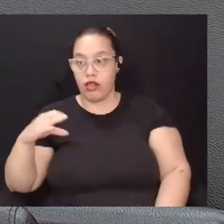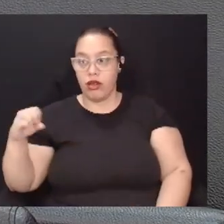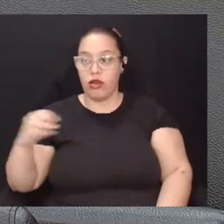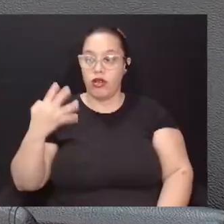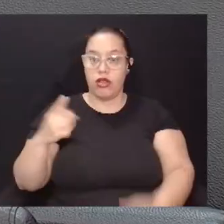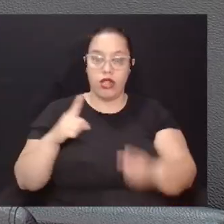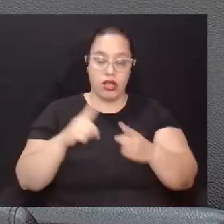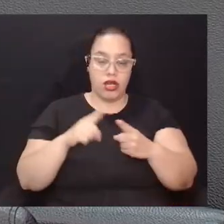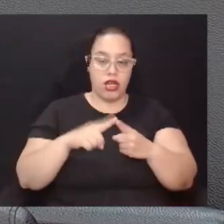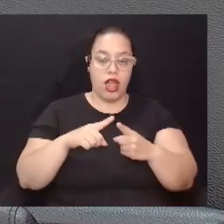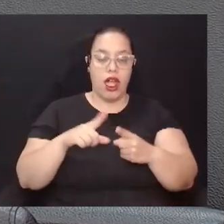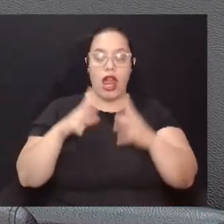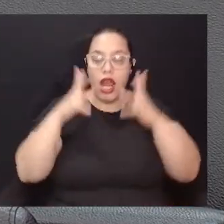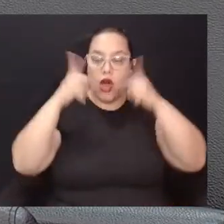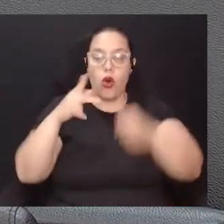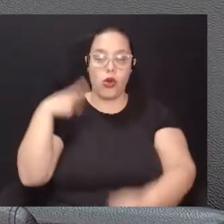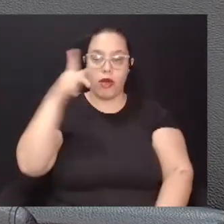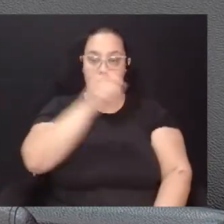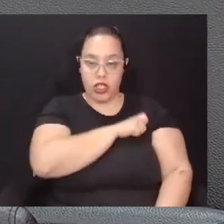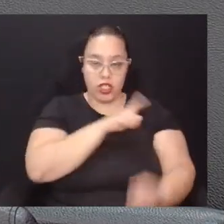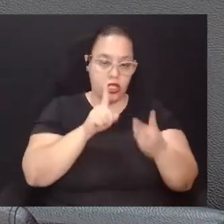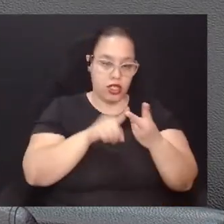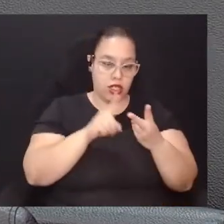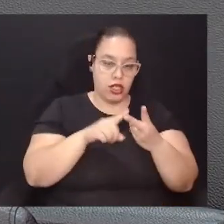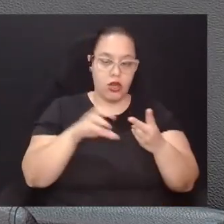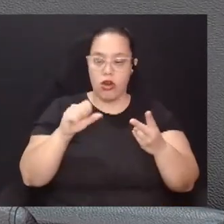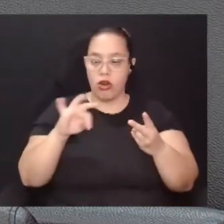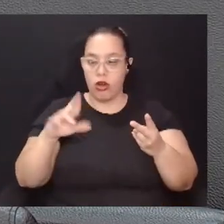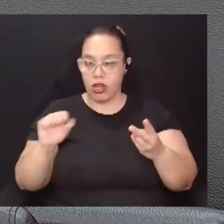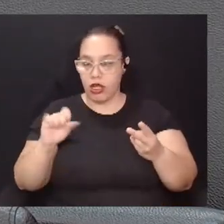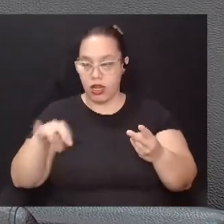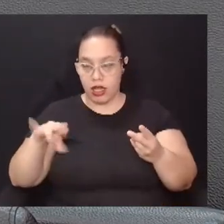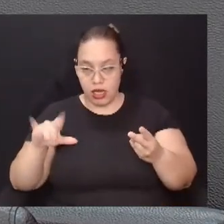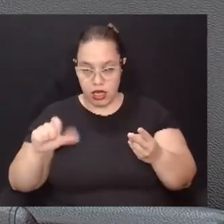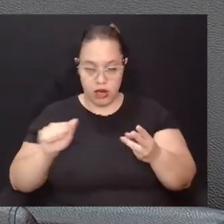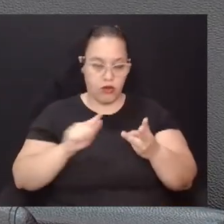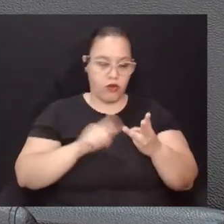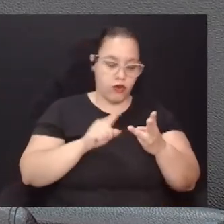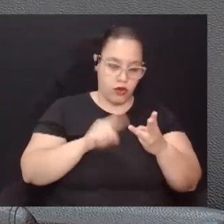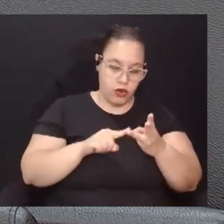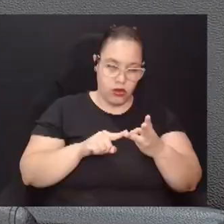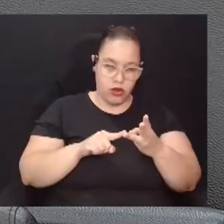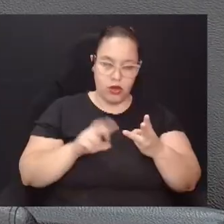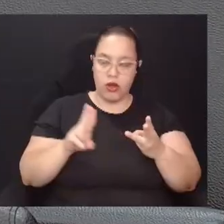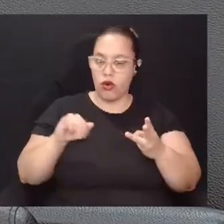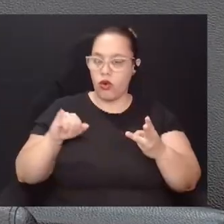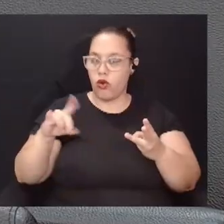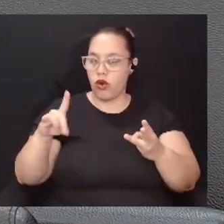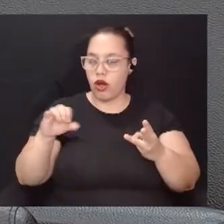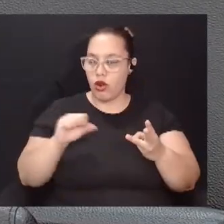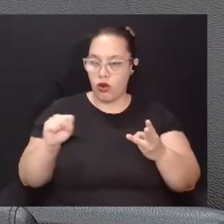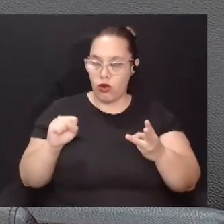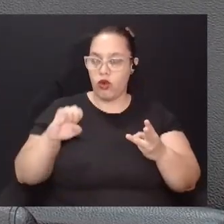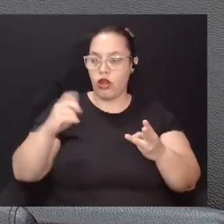4, né, Leões de Padre Anchieta, a Costa e Silva, o Unidos do